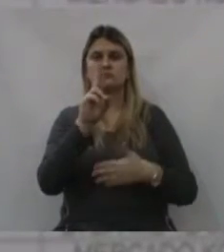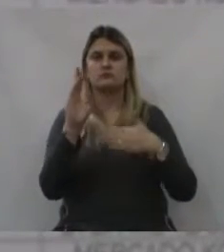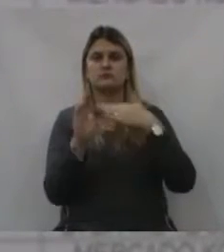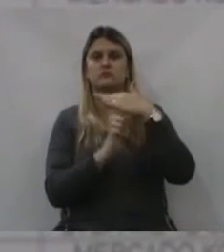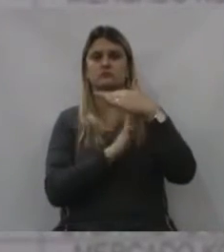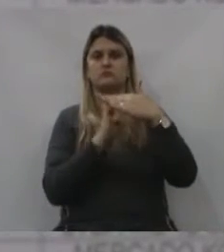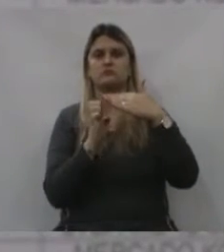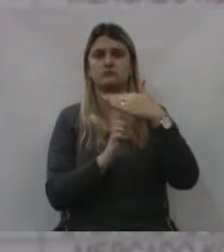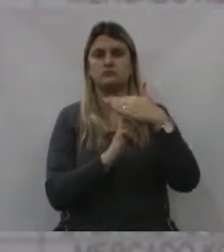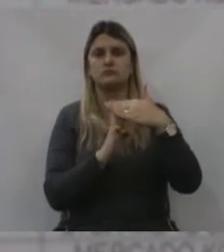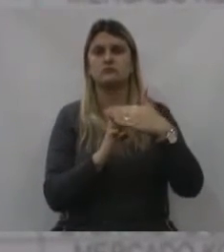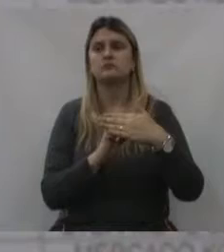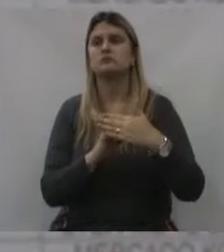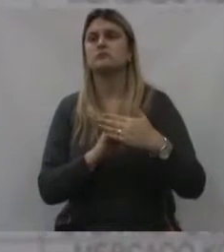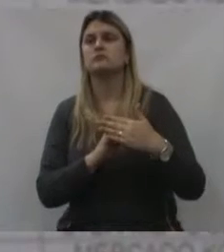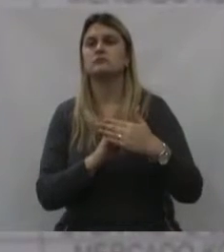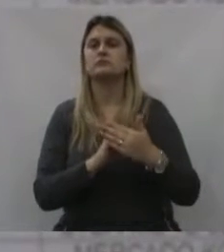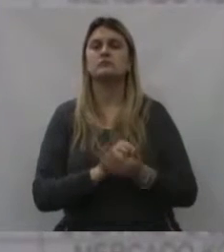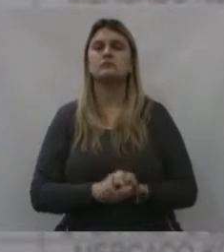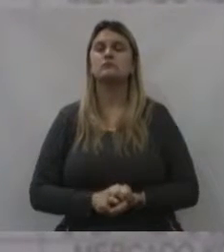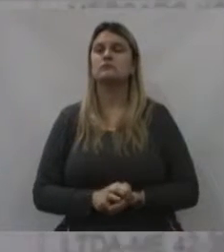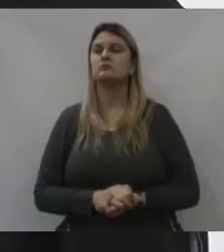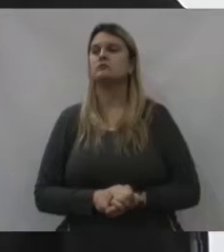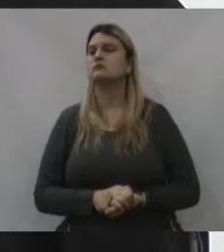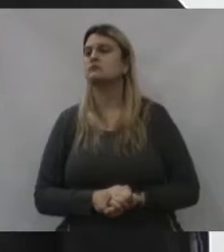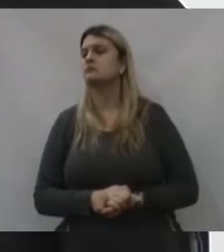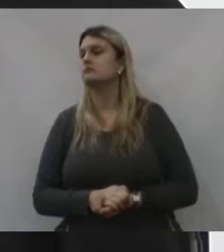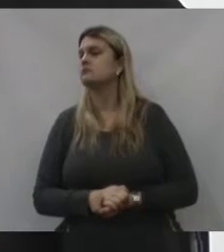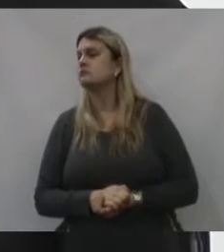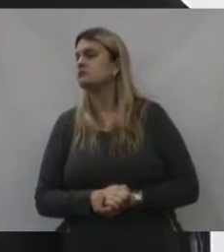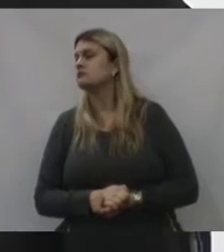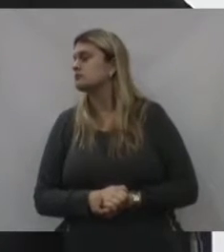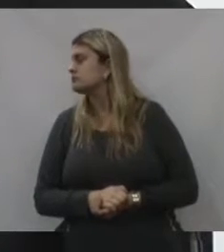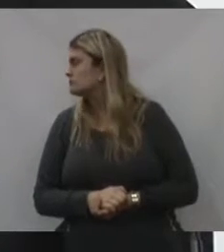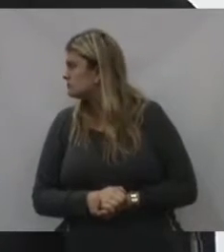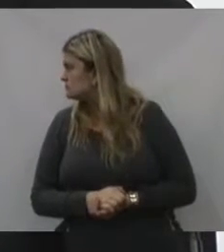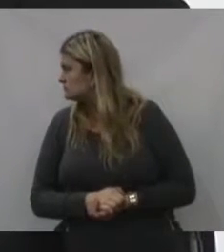o nome das empresas, volta um pouco para cima.